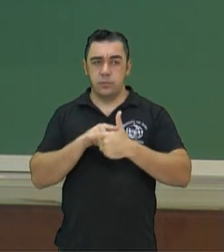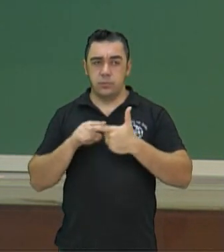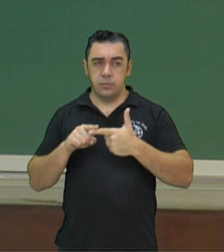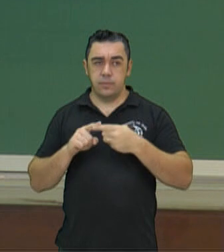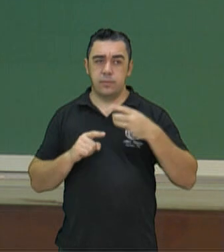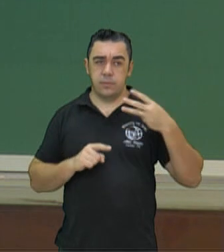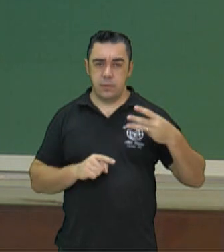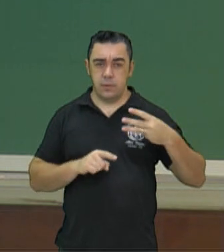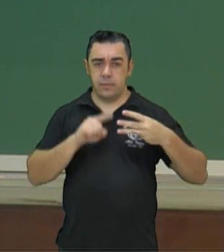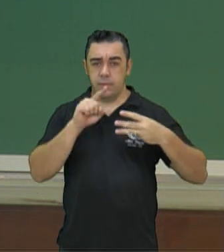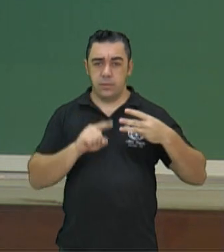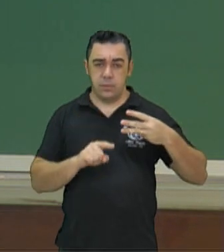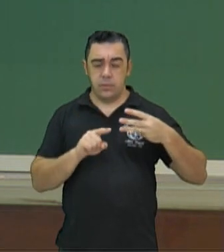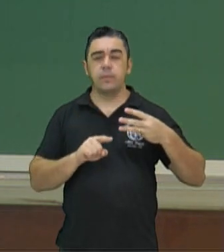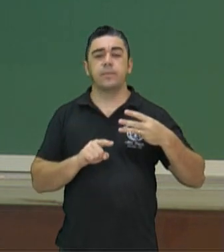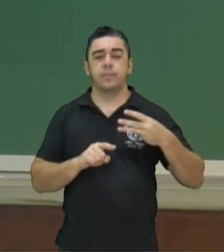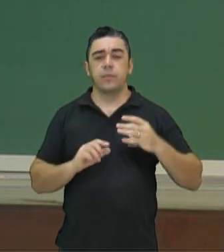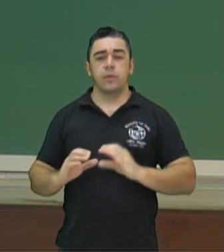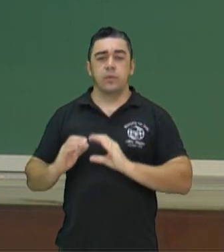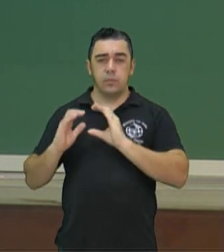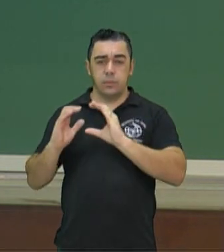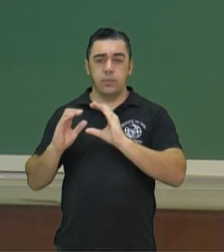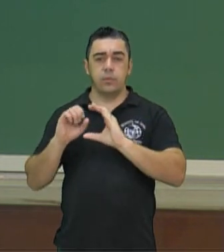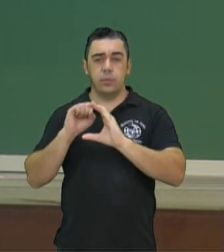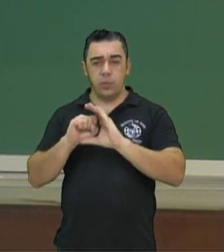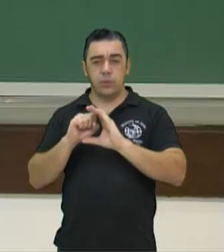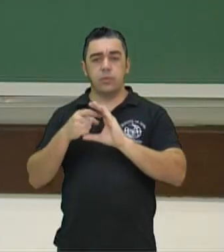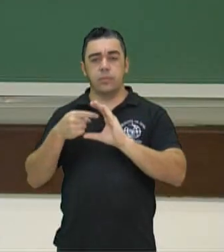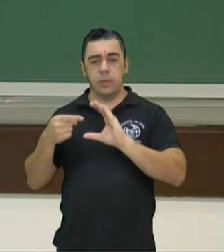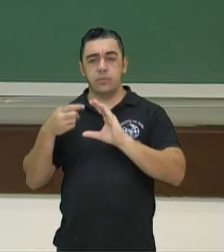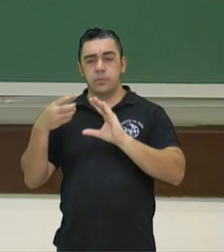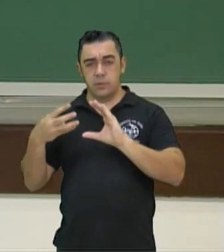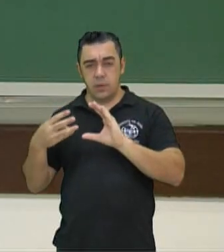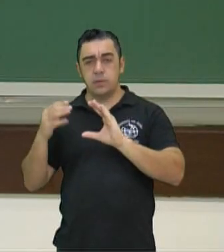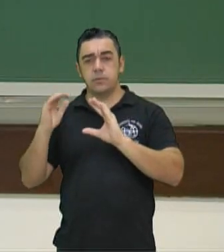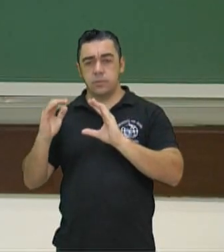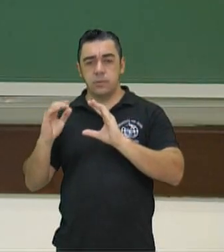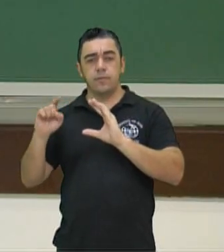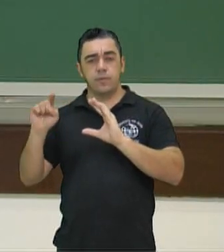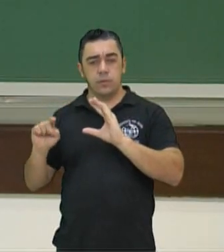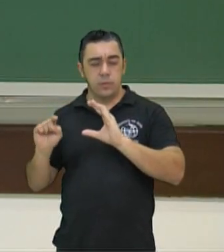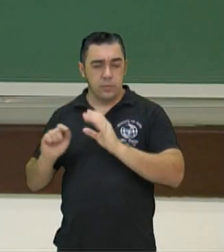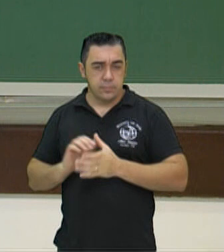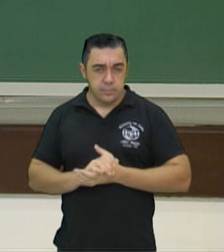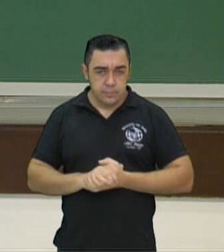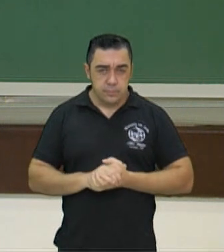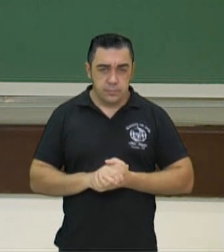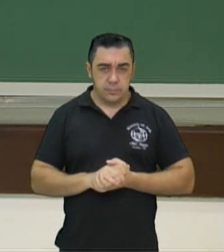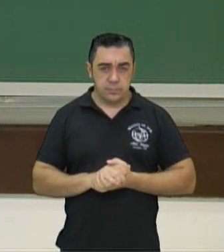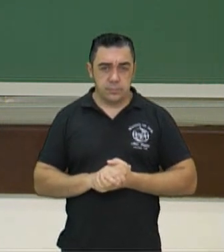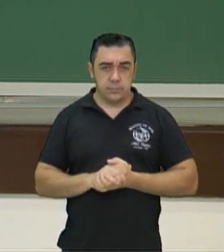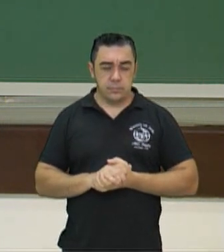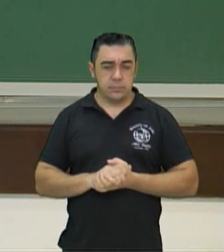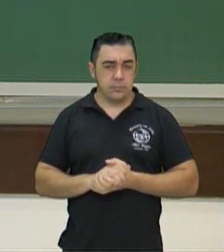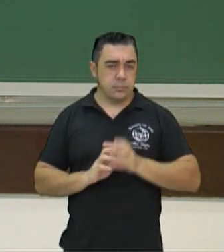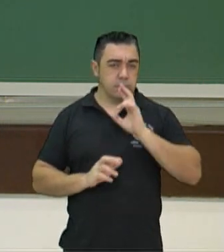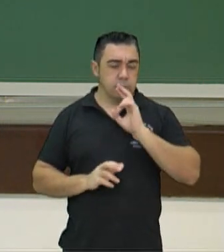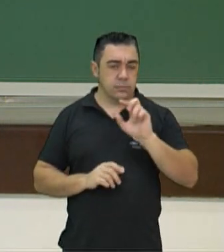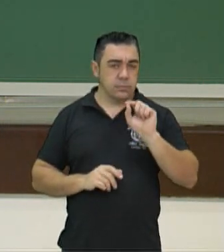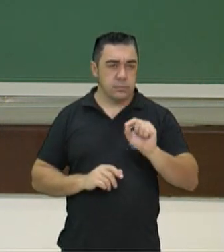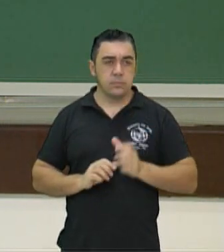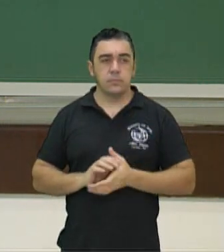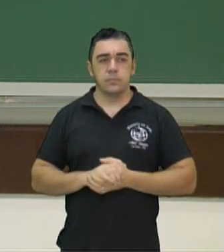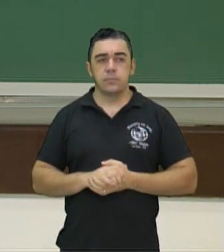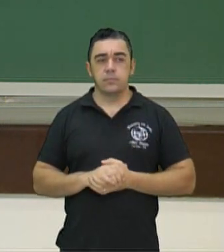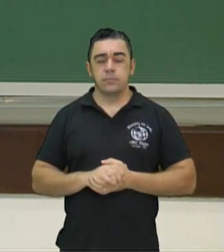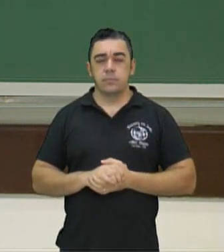por 3 fatorial multiplicado por 8 menos 3 fatorial. Vai nos resultar